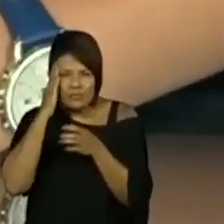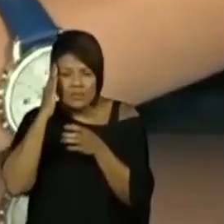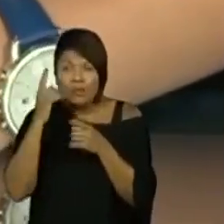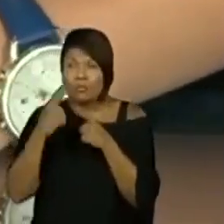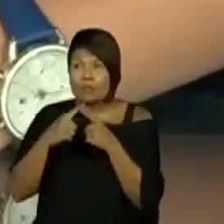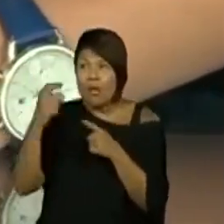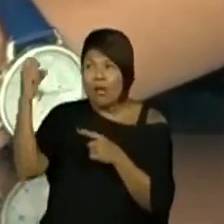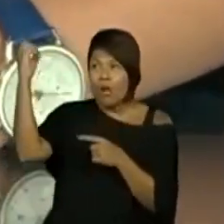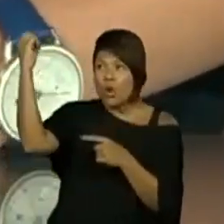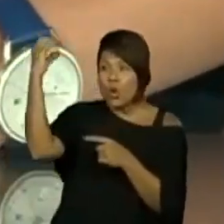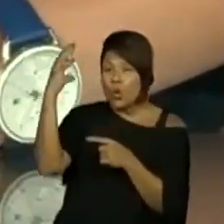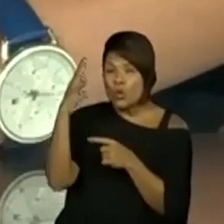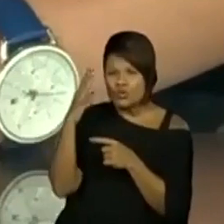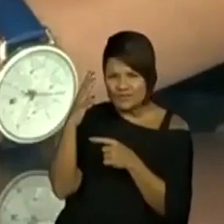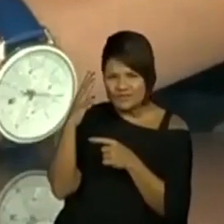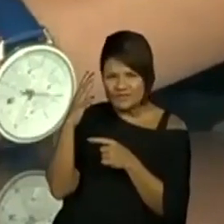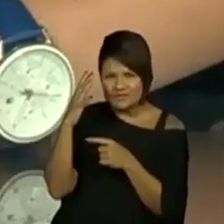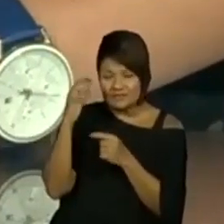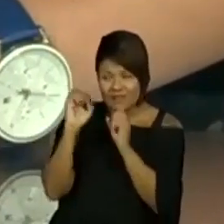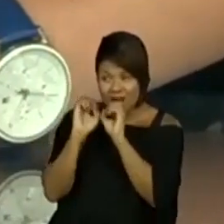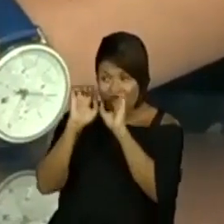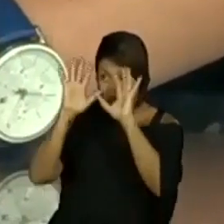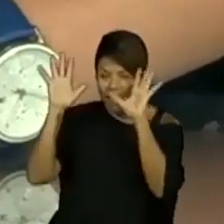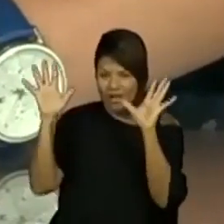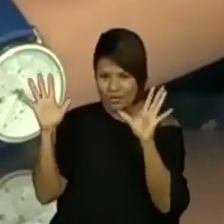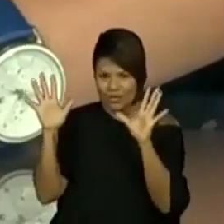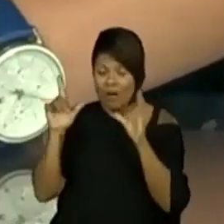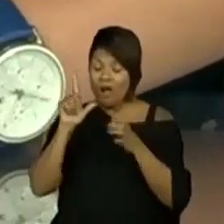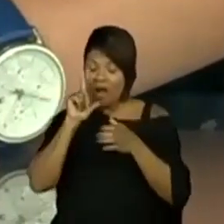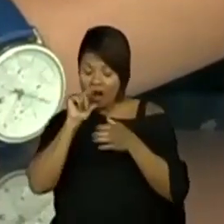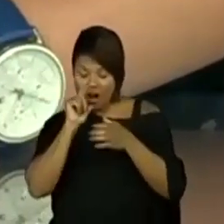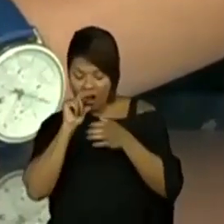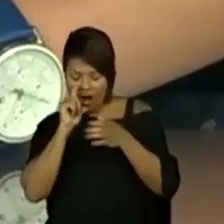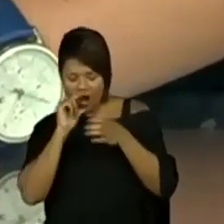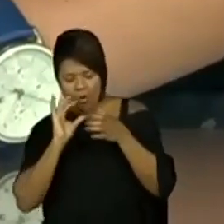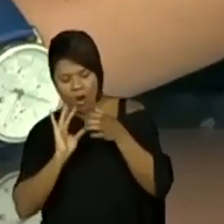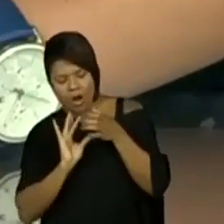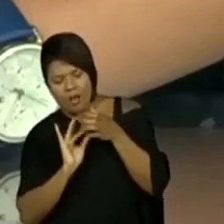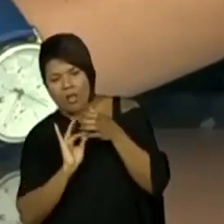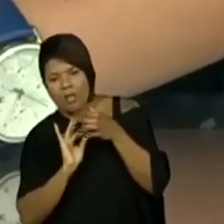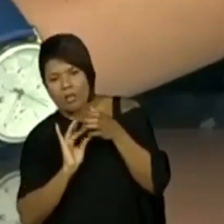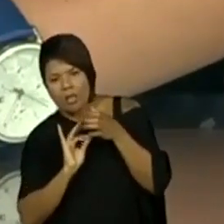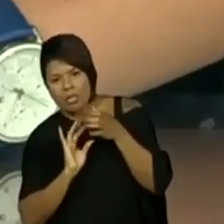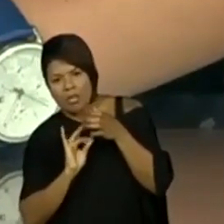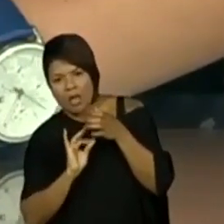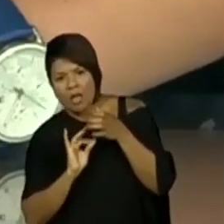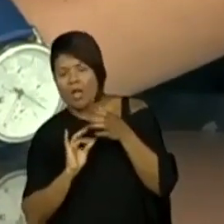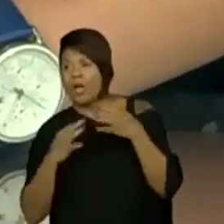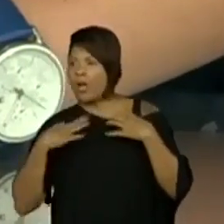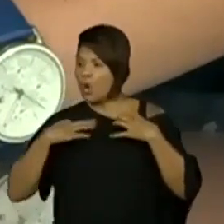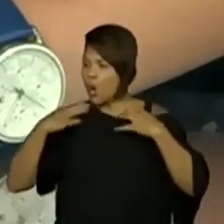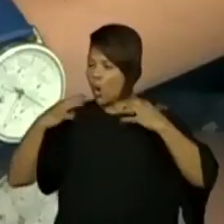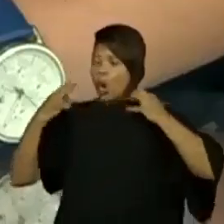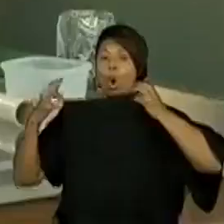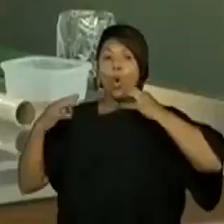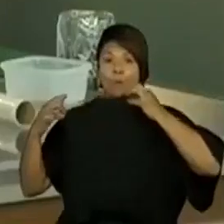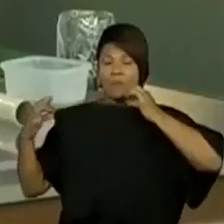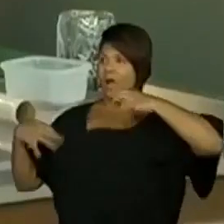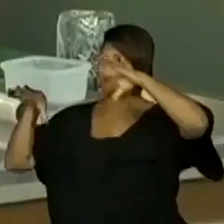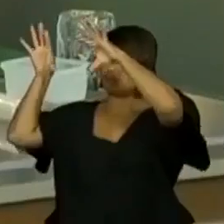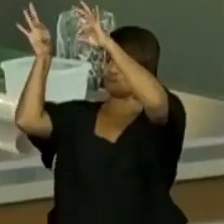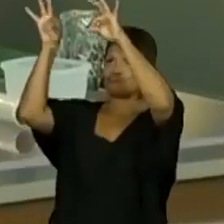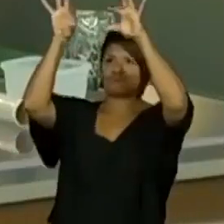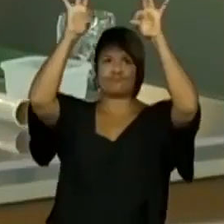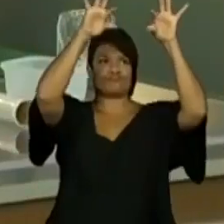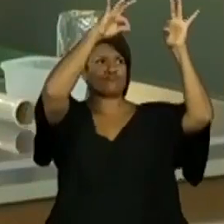sol, essa água que ficou aqui na terra, a água que está lá na roupa secando no varal, a água que sai